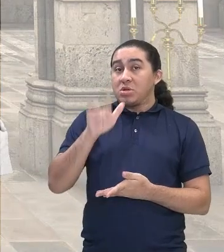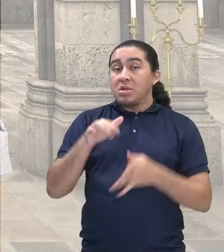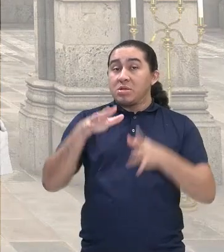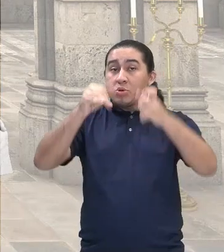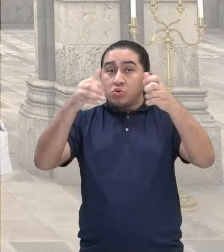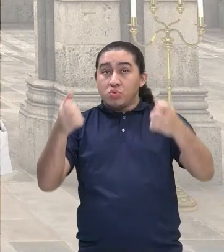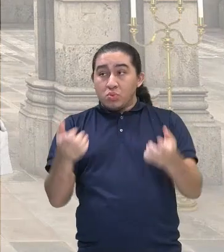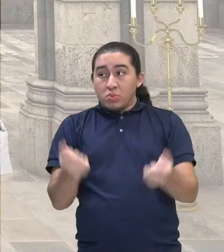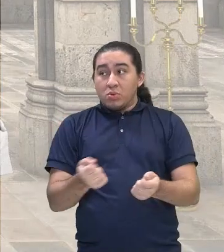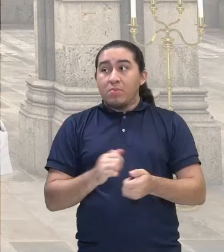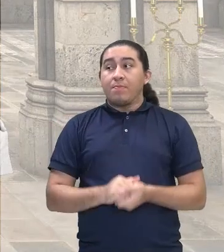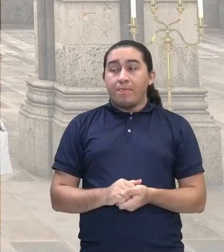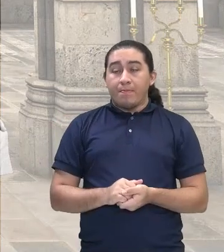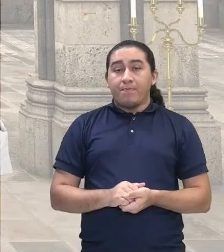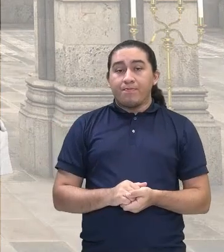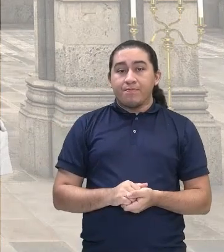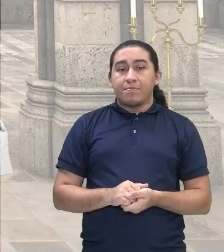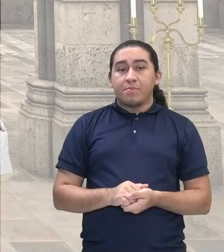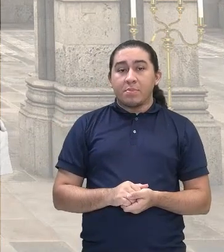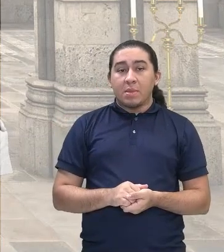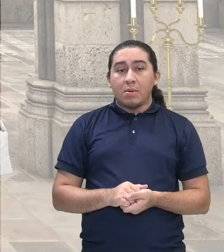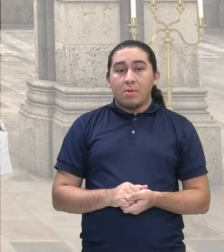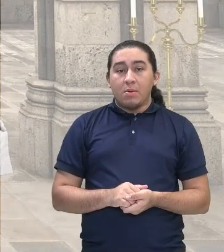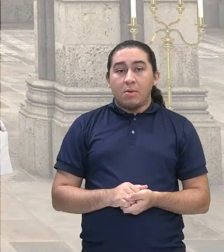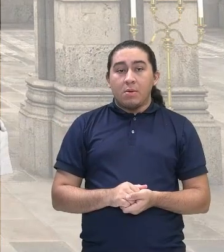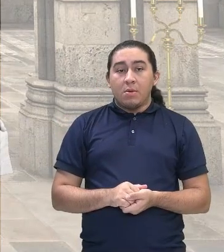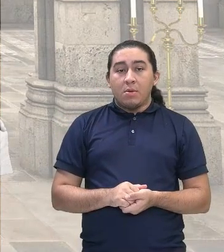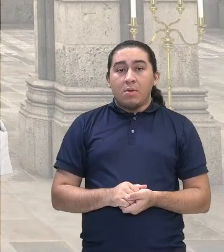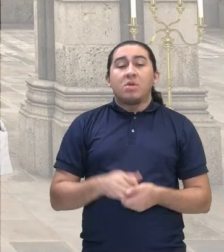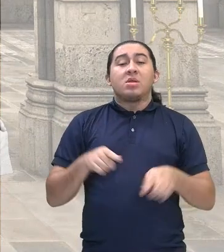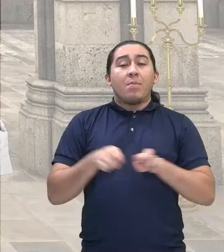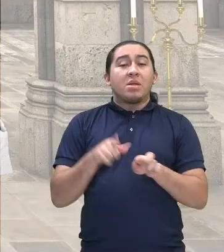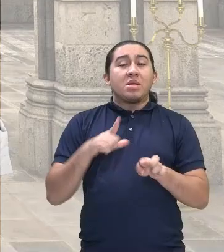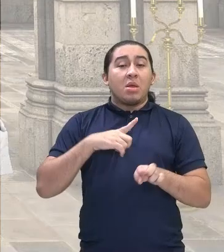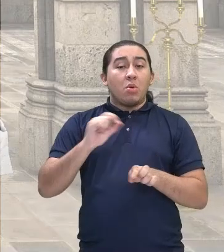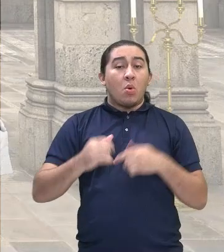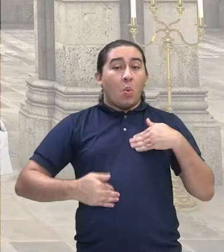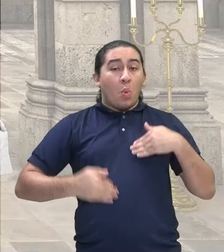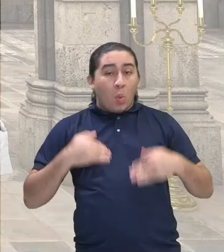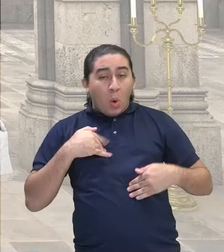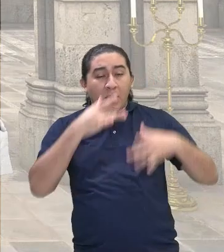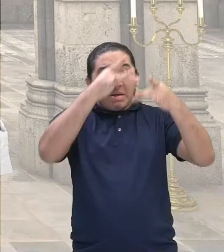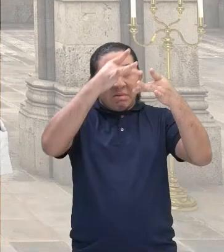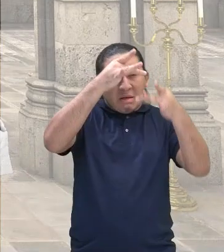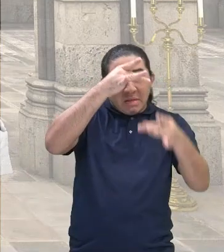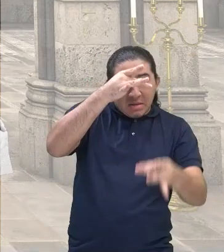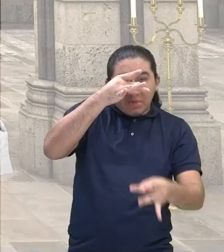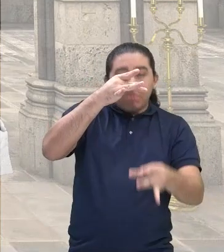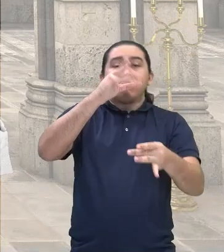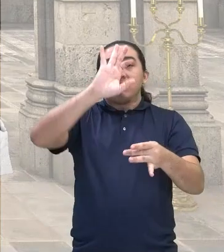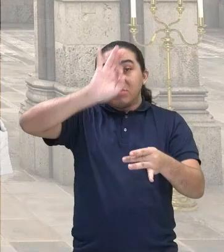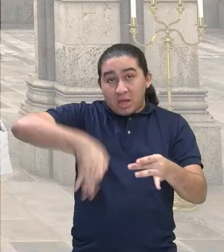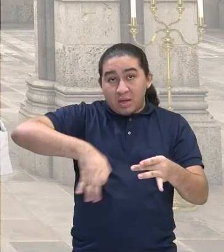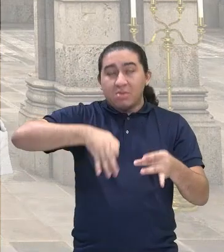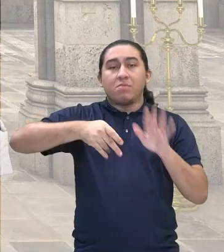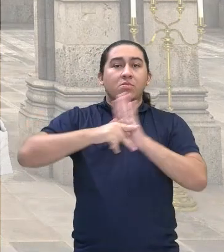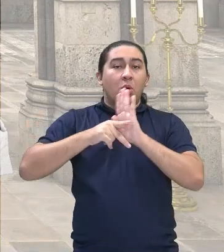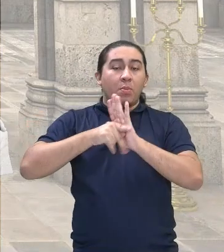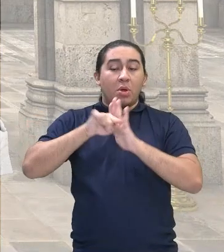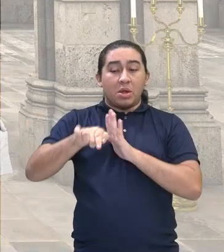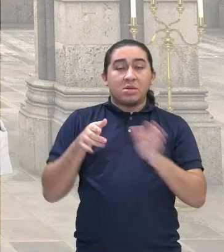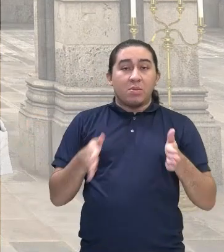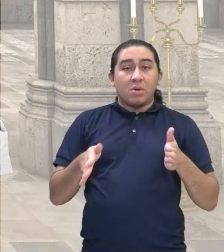escultura. Então, o poder expressivo e a beleza do corpo são ideais que a Renascença